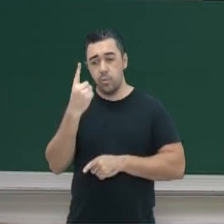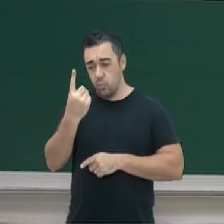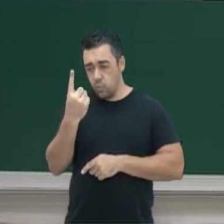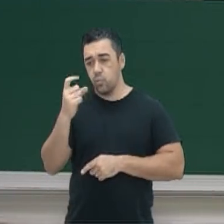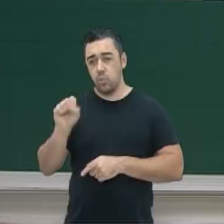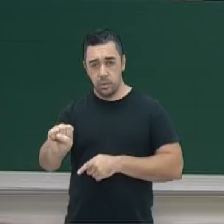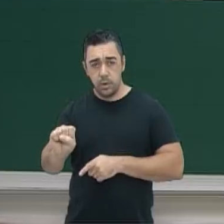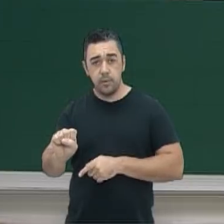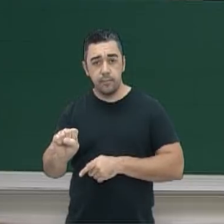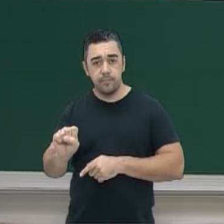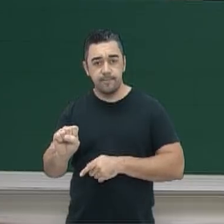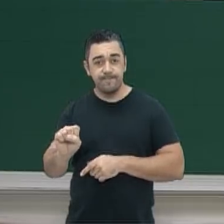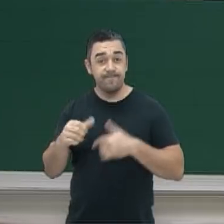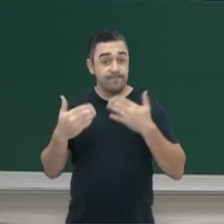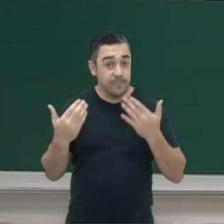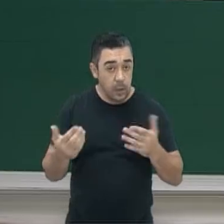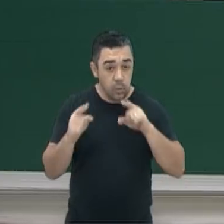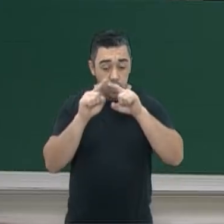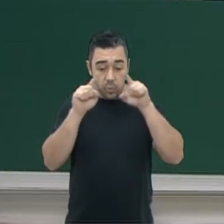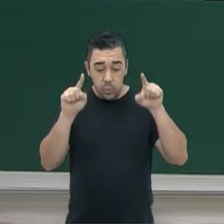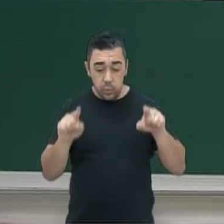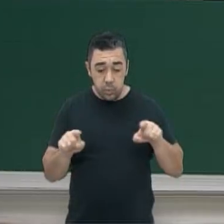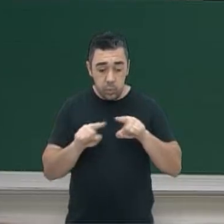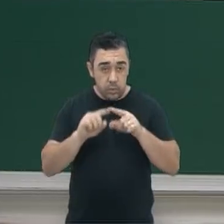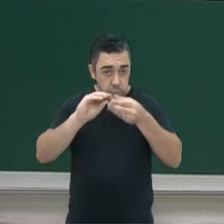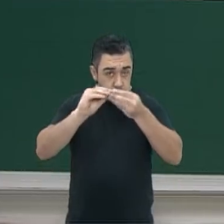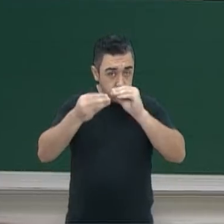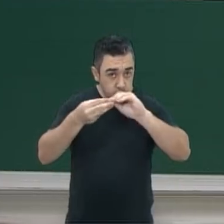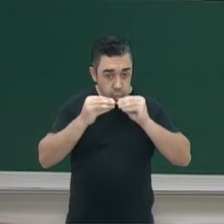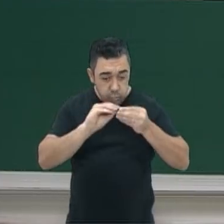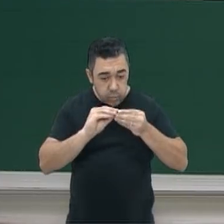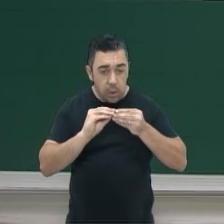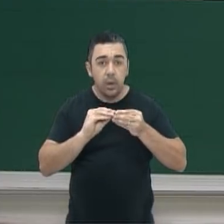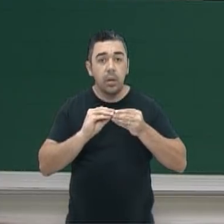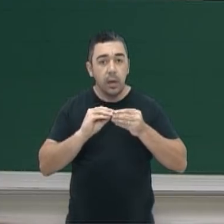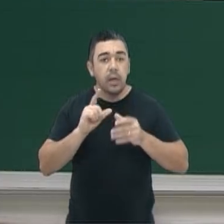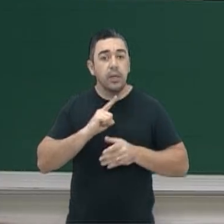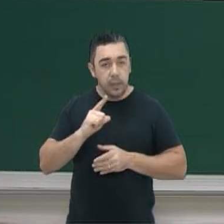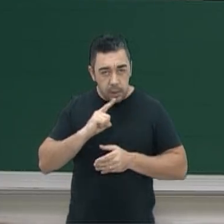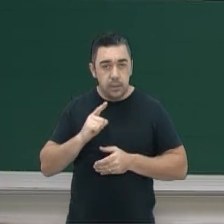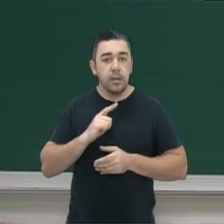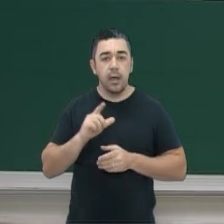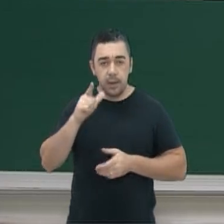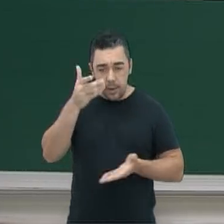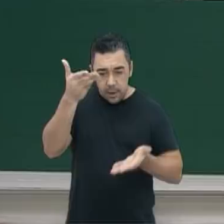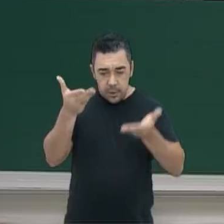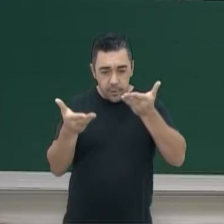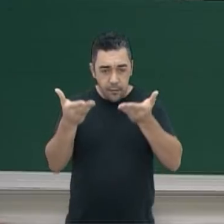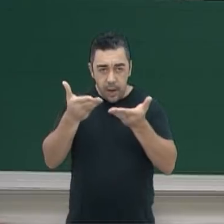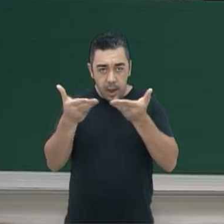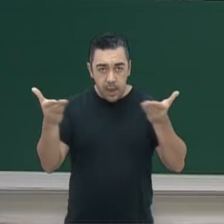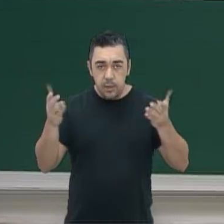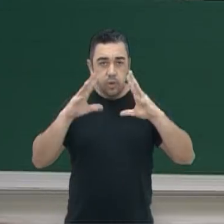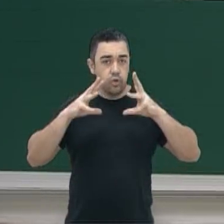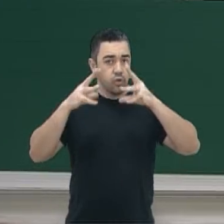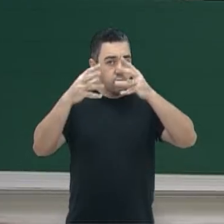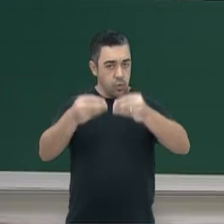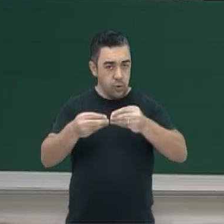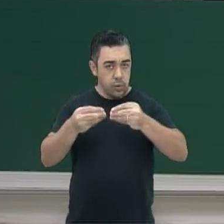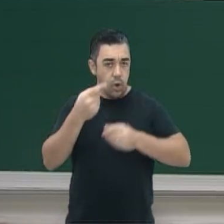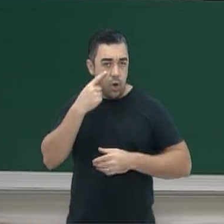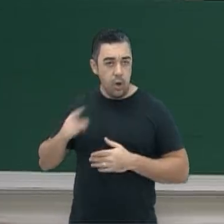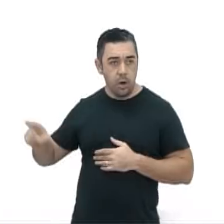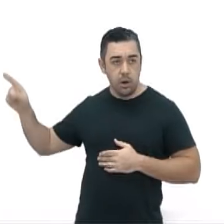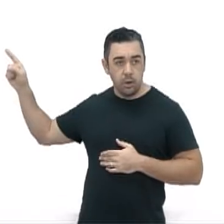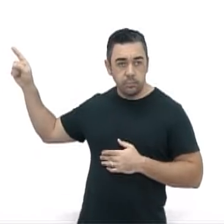1/8. Então, o tangram tem toda uma equivalência entre as peças dele, certo? Olha lá, a